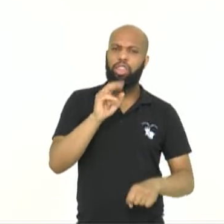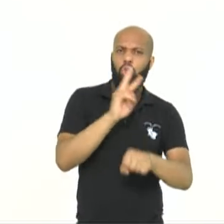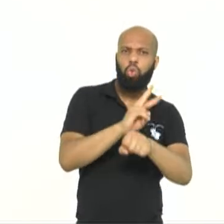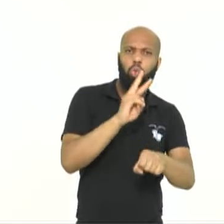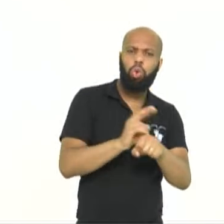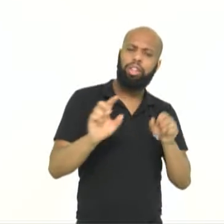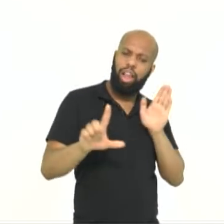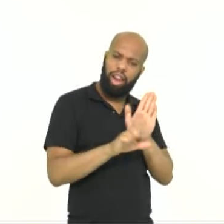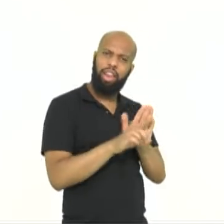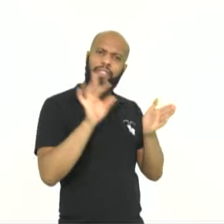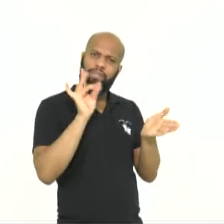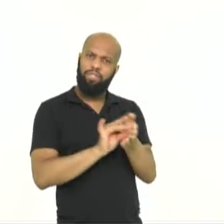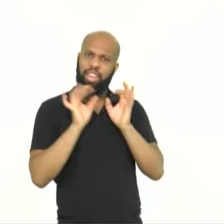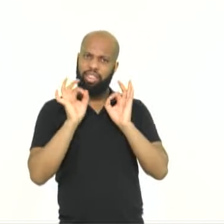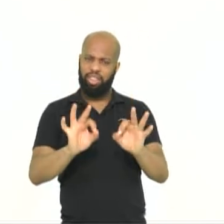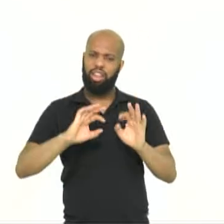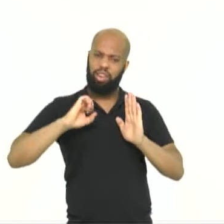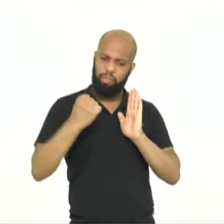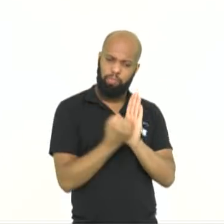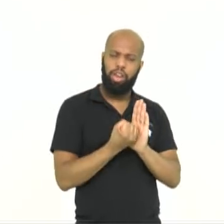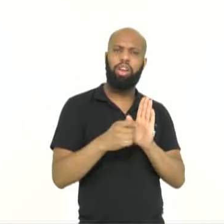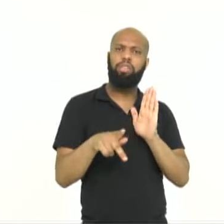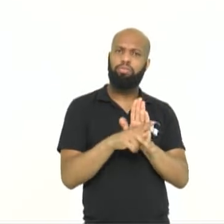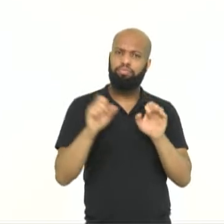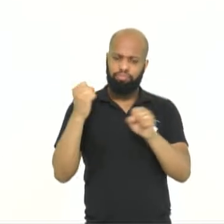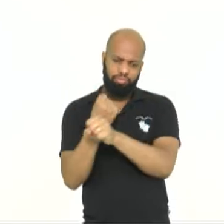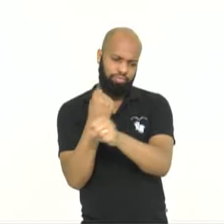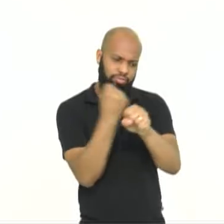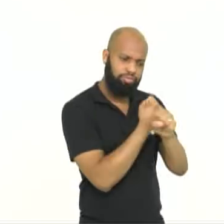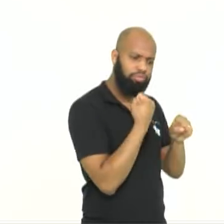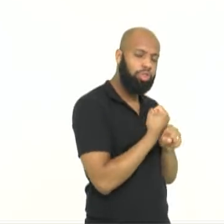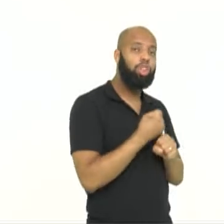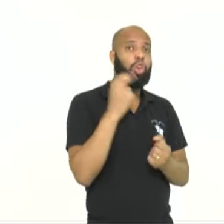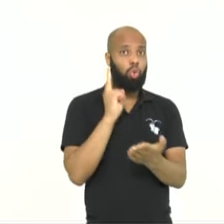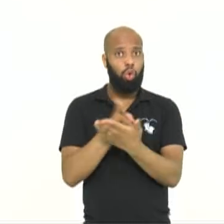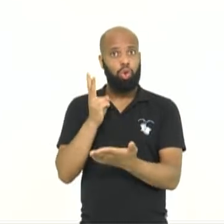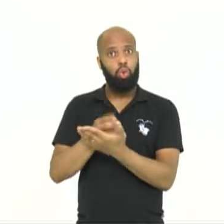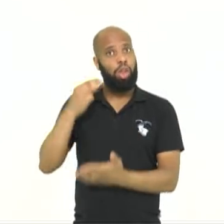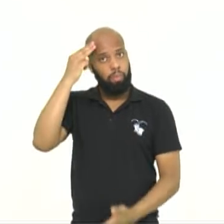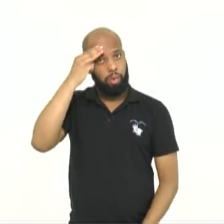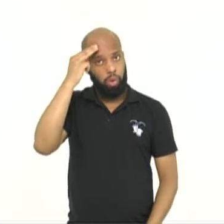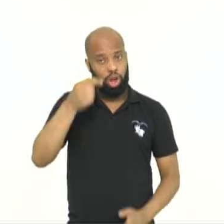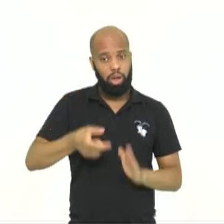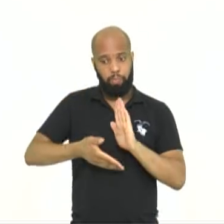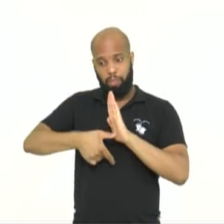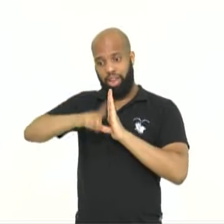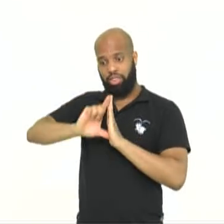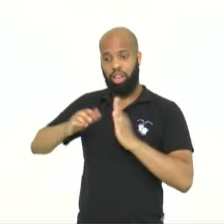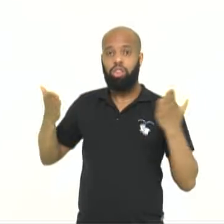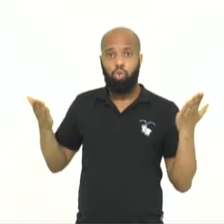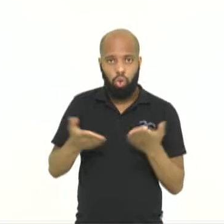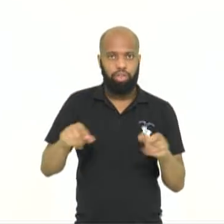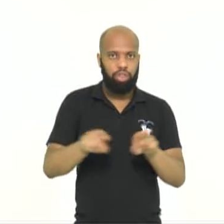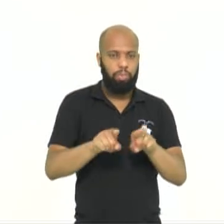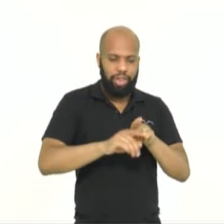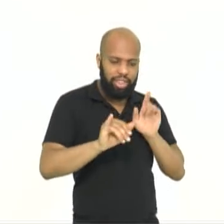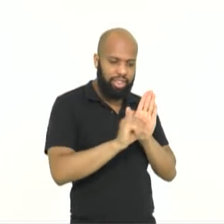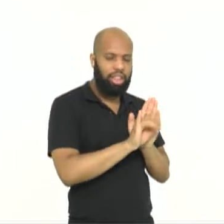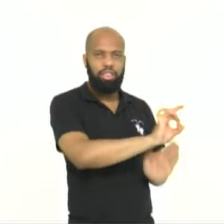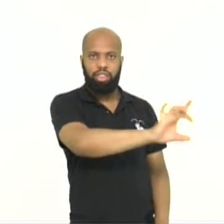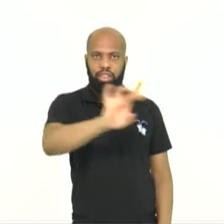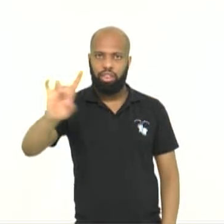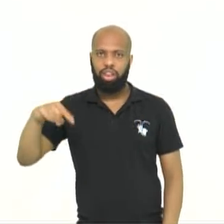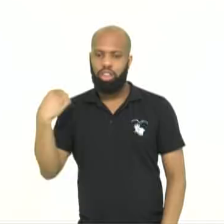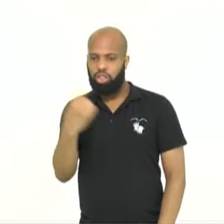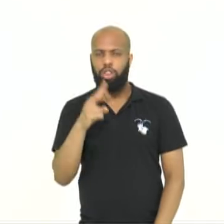legalmente e na prática o patrimônio natural e construído, conserva-se a memória do que fomos e do que somos, a identidade de cada um de nós, a